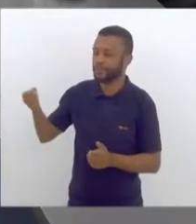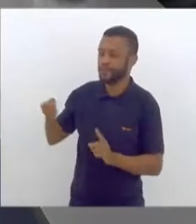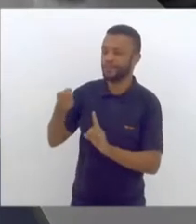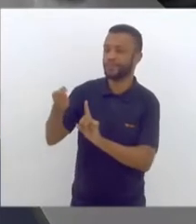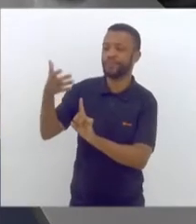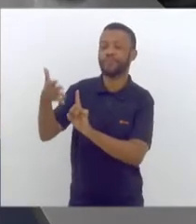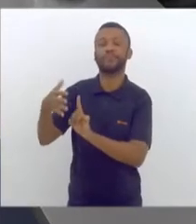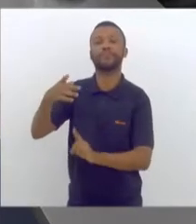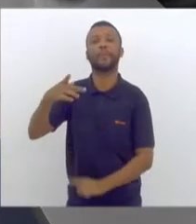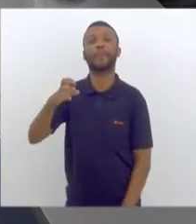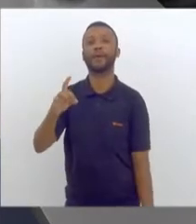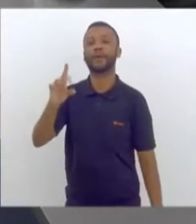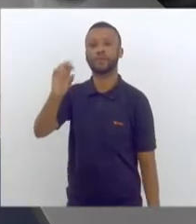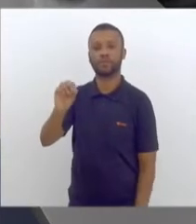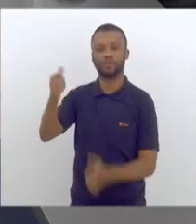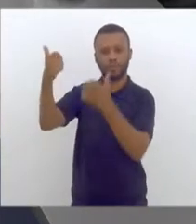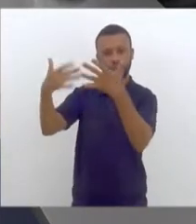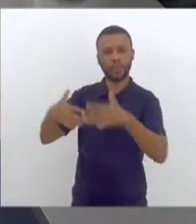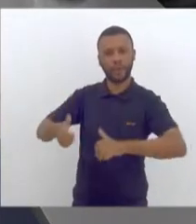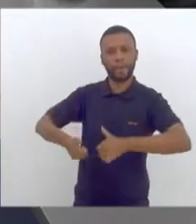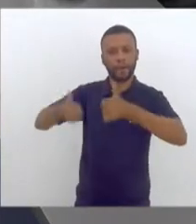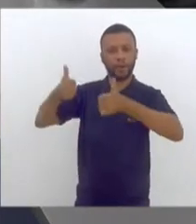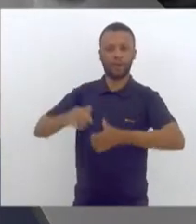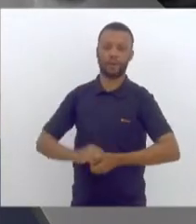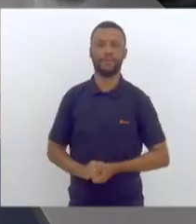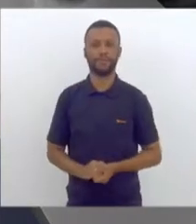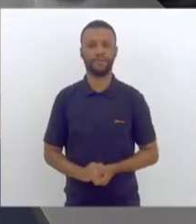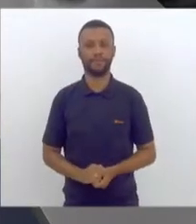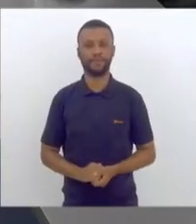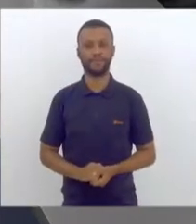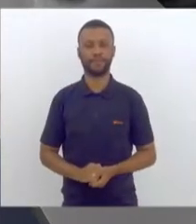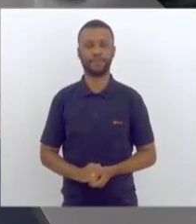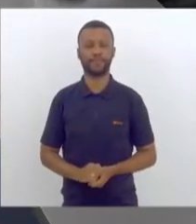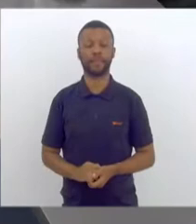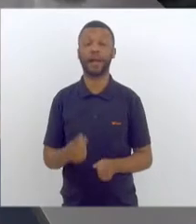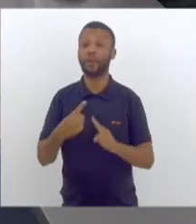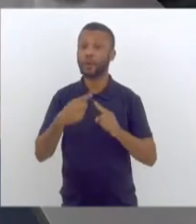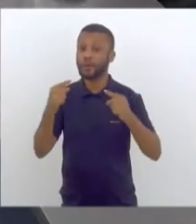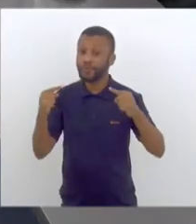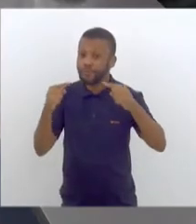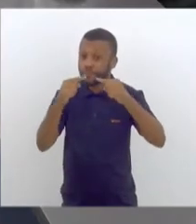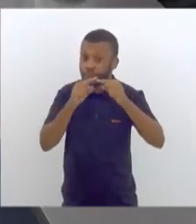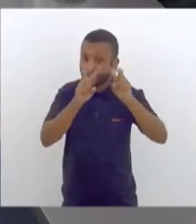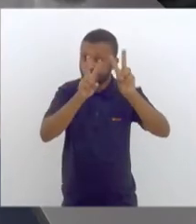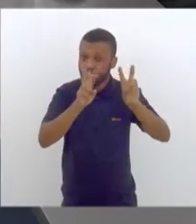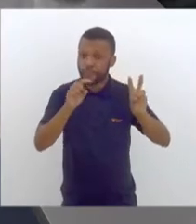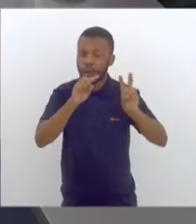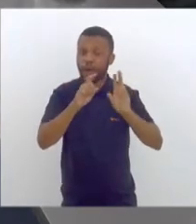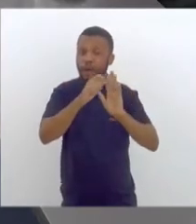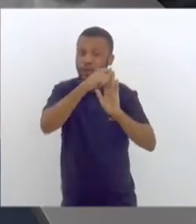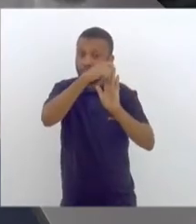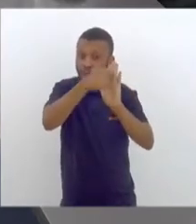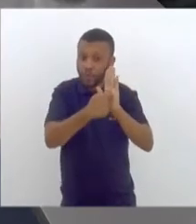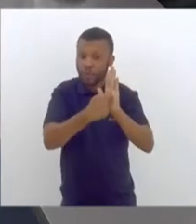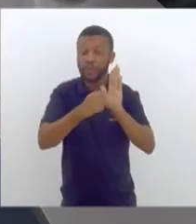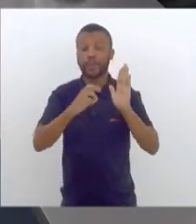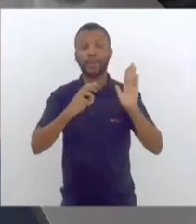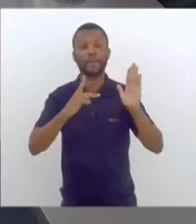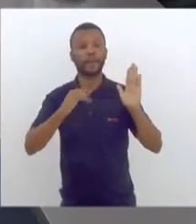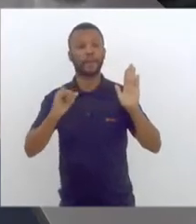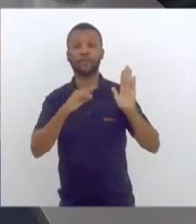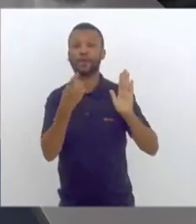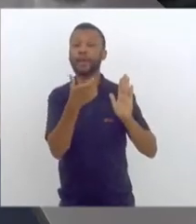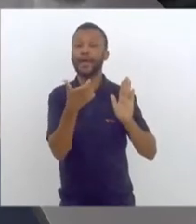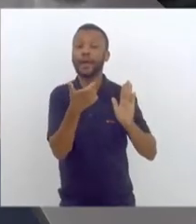por favor é só é porque isso tem a ver com o relatório da nossa CPI a gente só quer